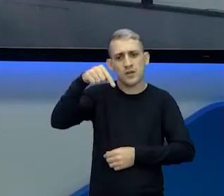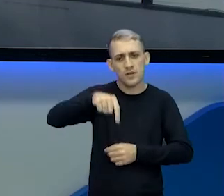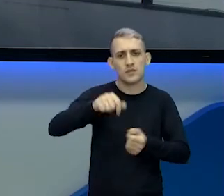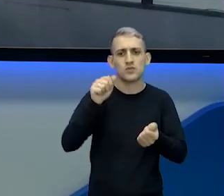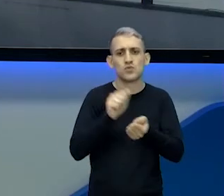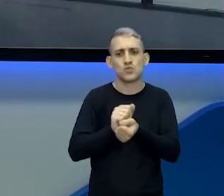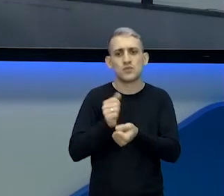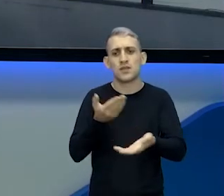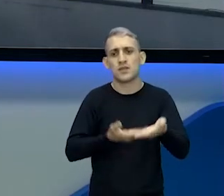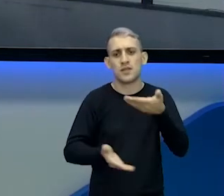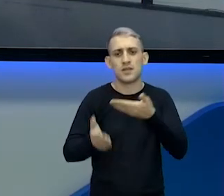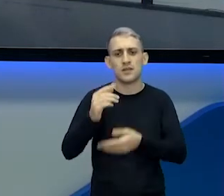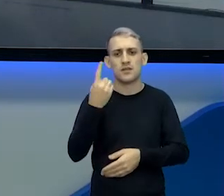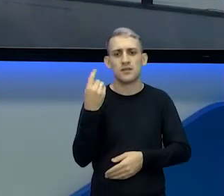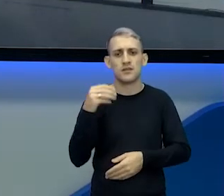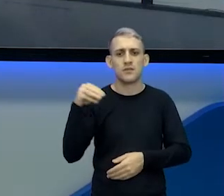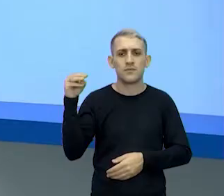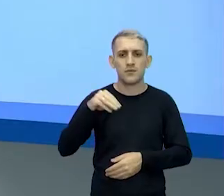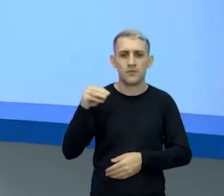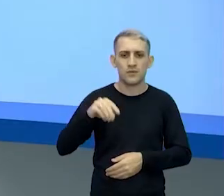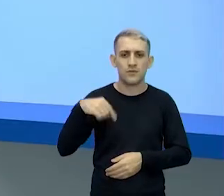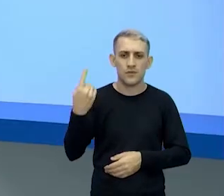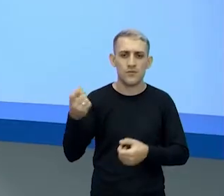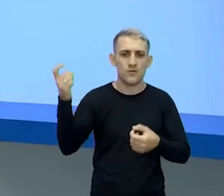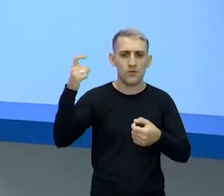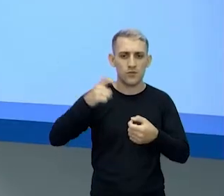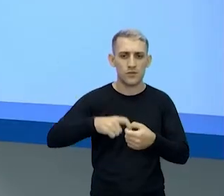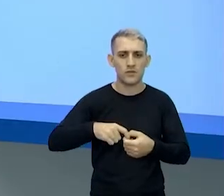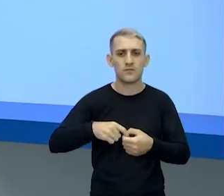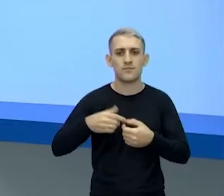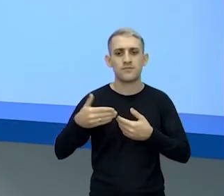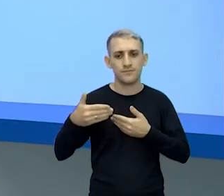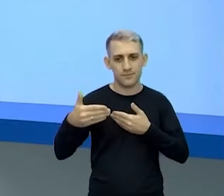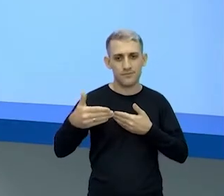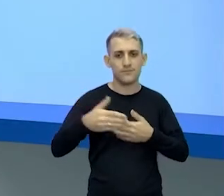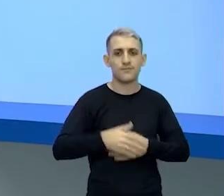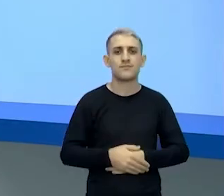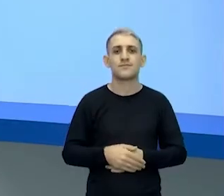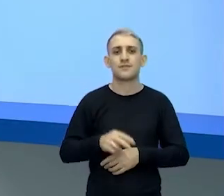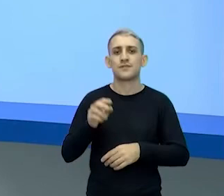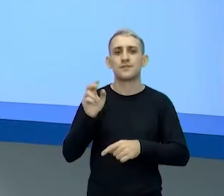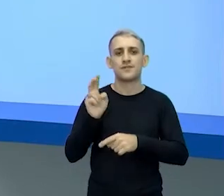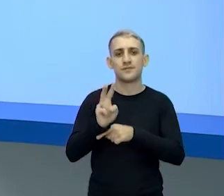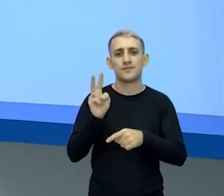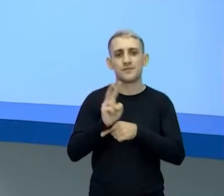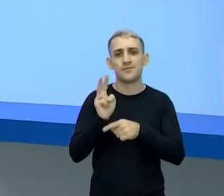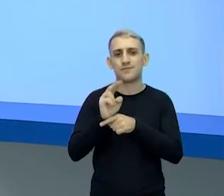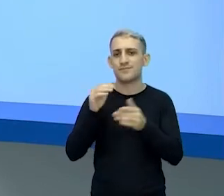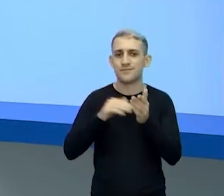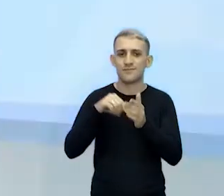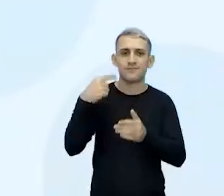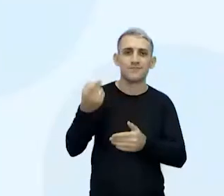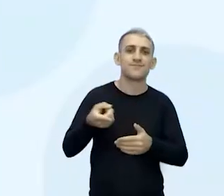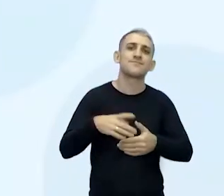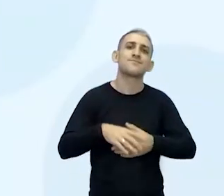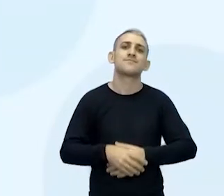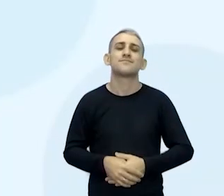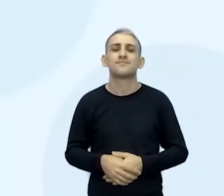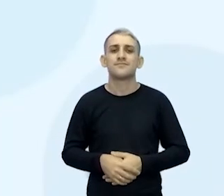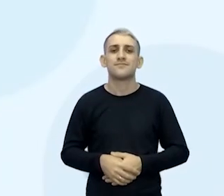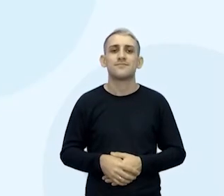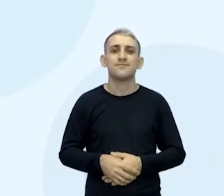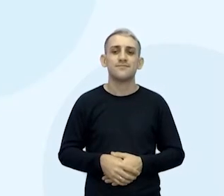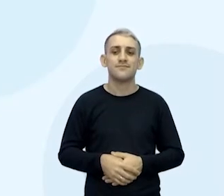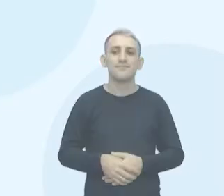nossa interação de 10 minutos e voltamos daqui a pouquinho. Então, se cuidem e até já.